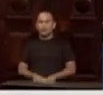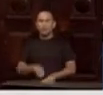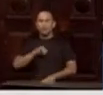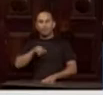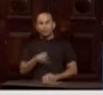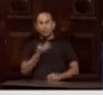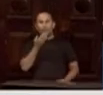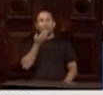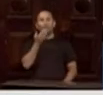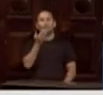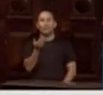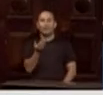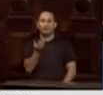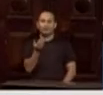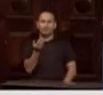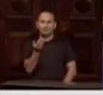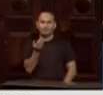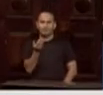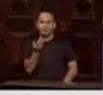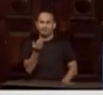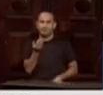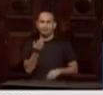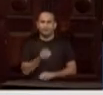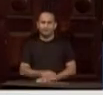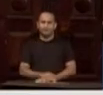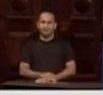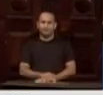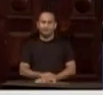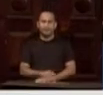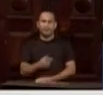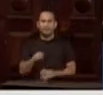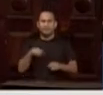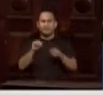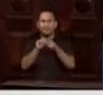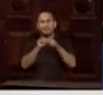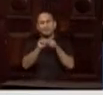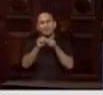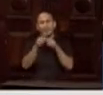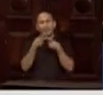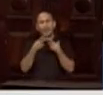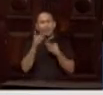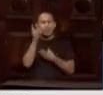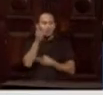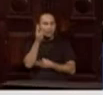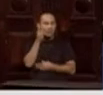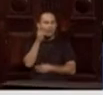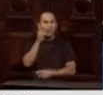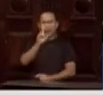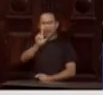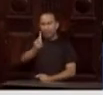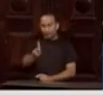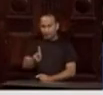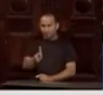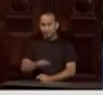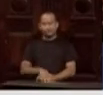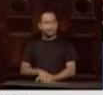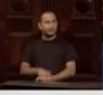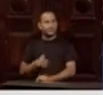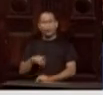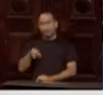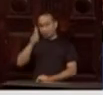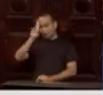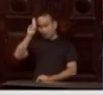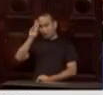aproveitar a oportunidade, já que eu estou usando o tempo, de fazer valer as palavras do deputado Luiz Paulo, que é líder do